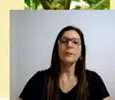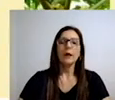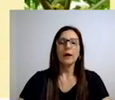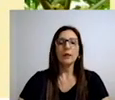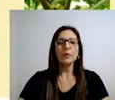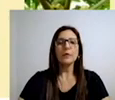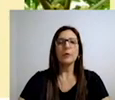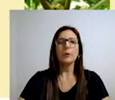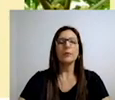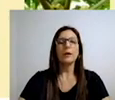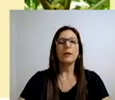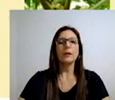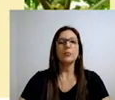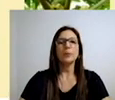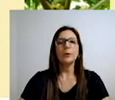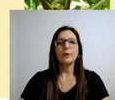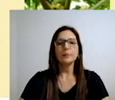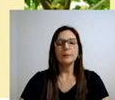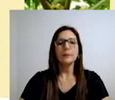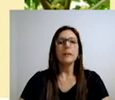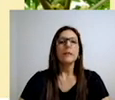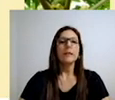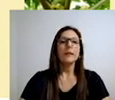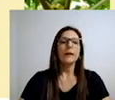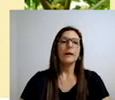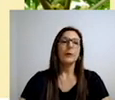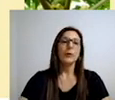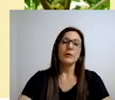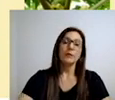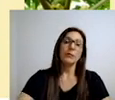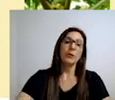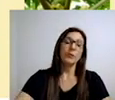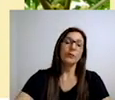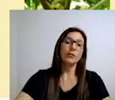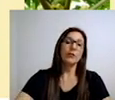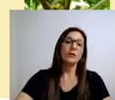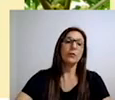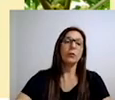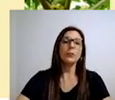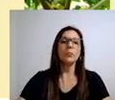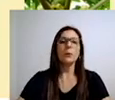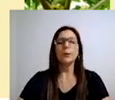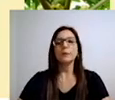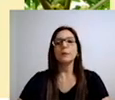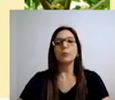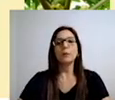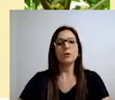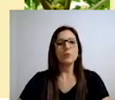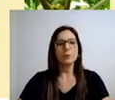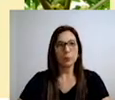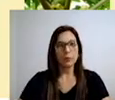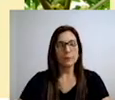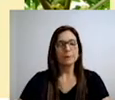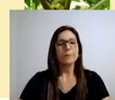Aqui um exemplo de uma planta que ela pode ser tanto hermafrodita como uma planta com as duas